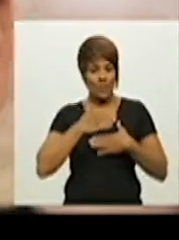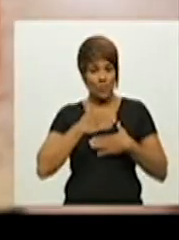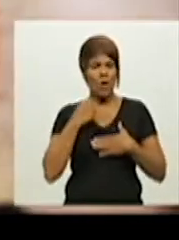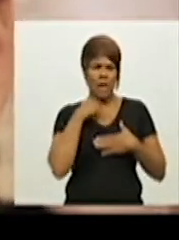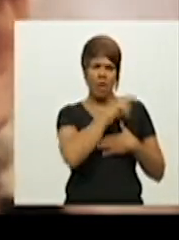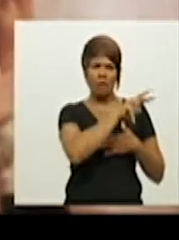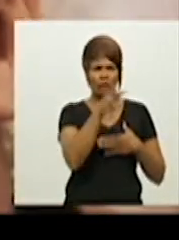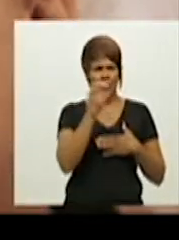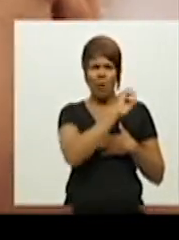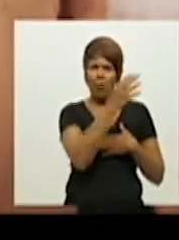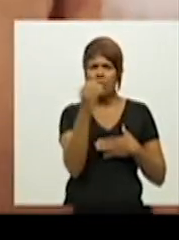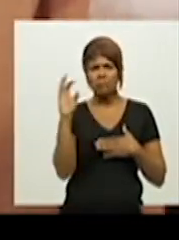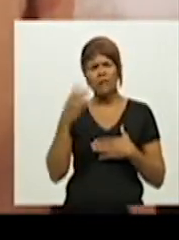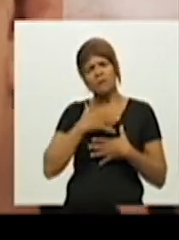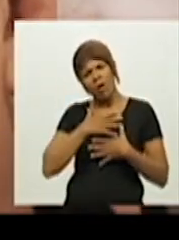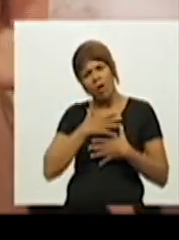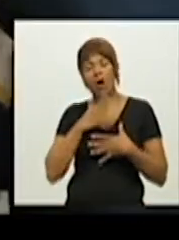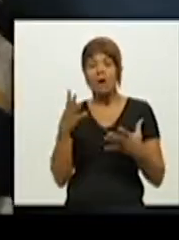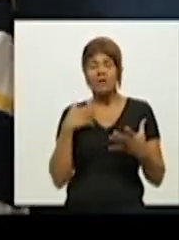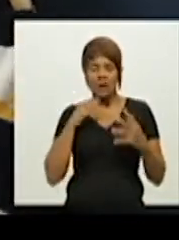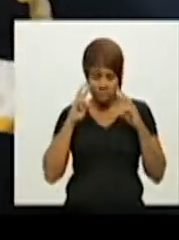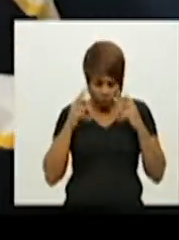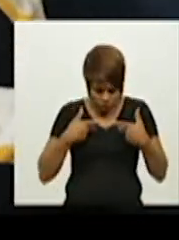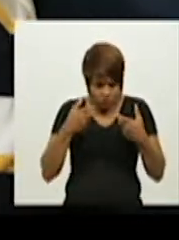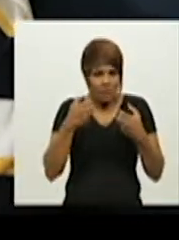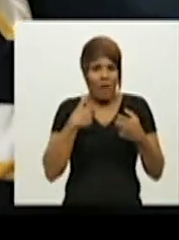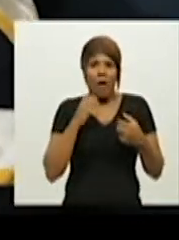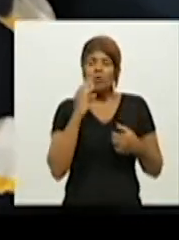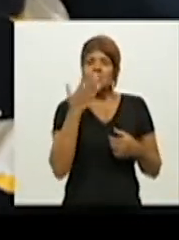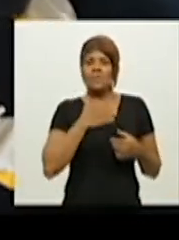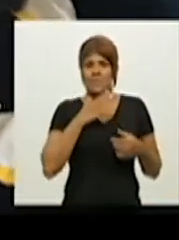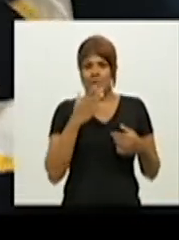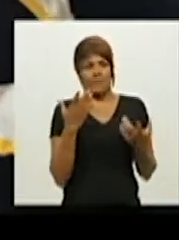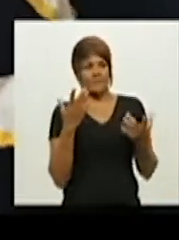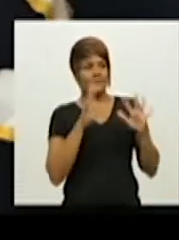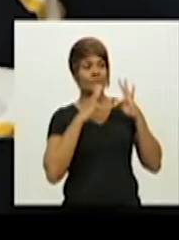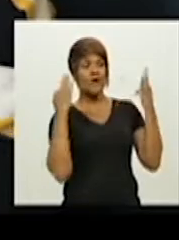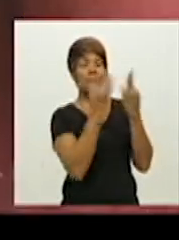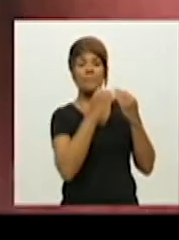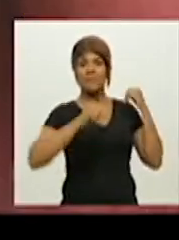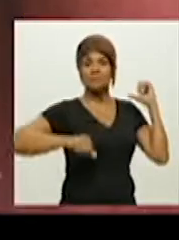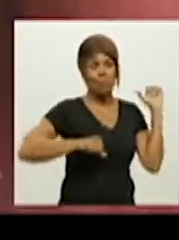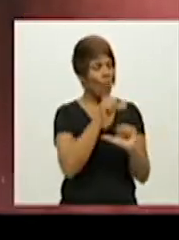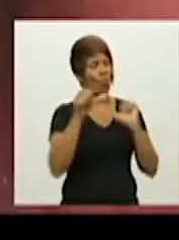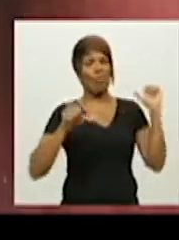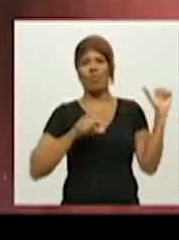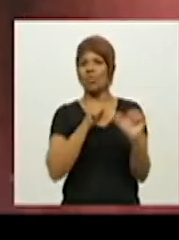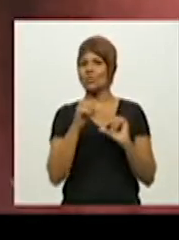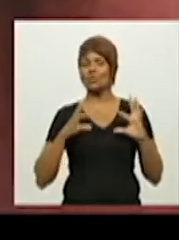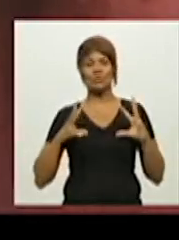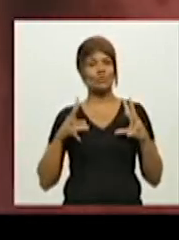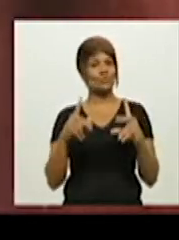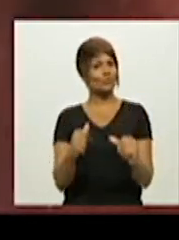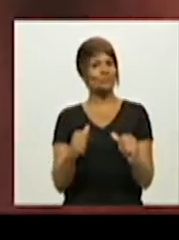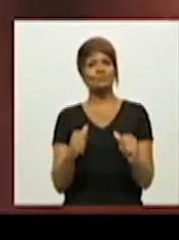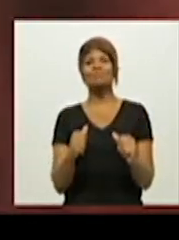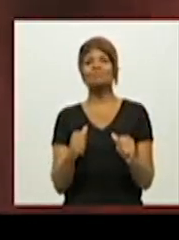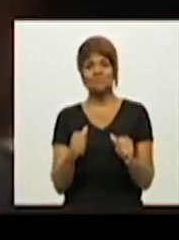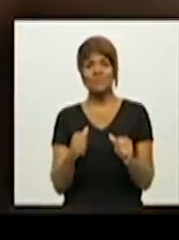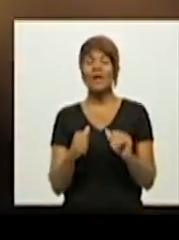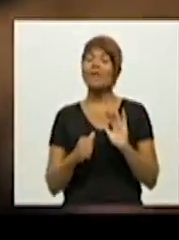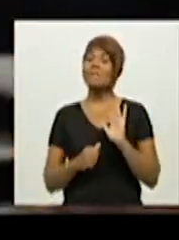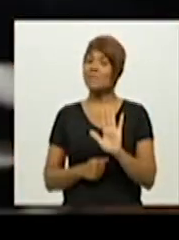premente, as condições financeiras daquela família e se realmente a gente pode ajudar, porque a YouHelp ela não realiza cirurgias. Nós